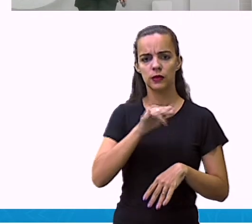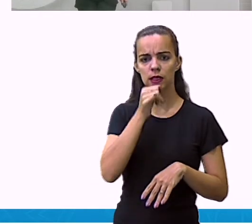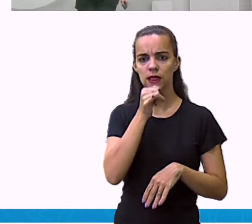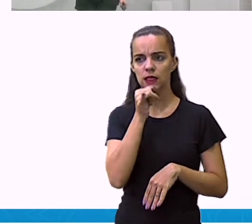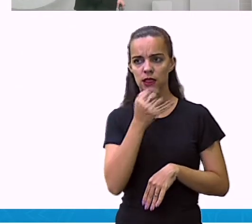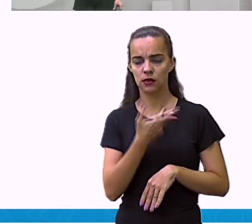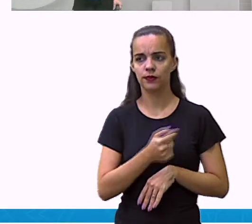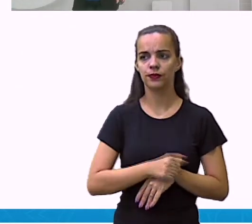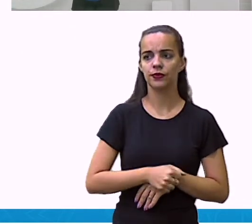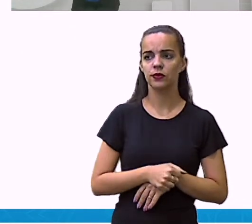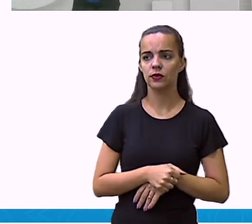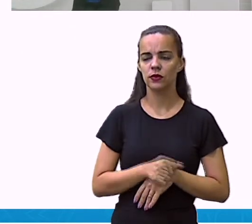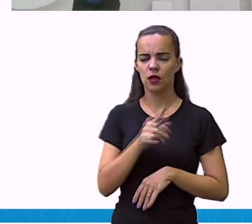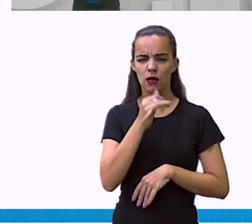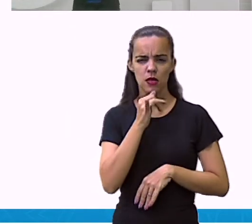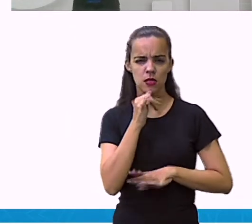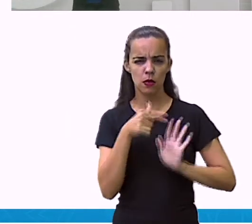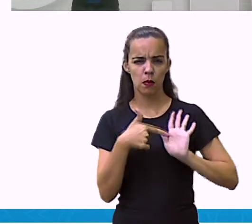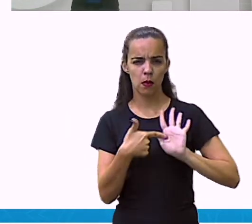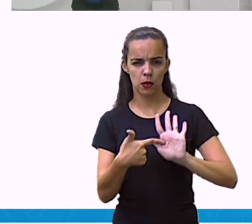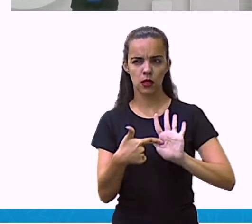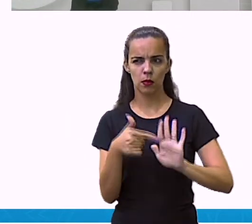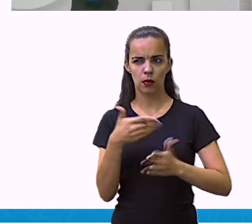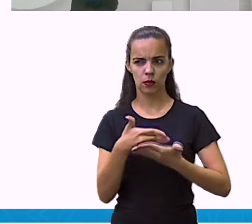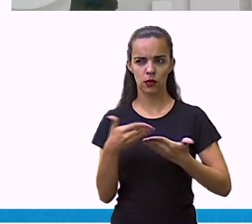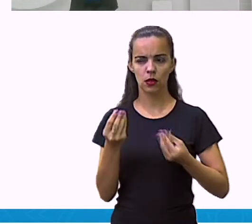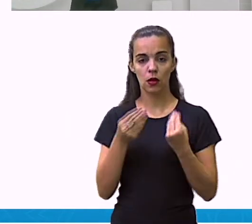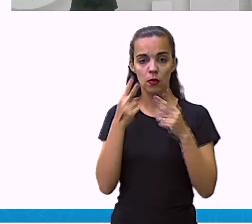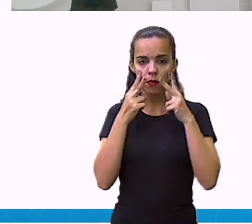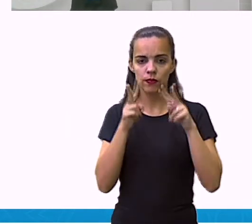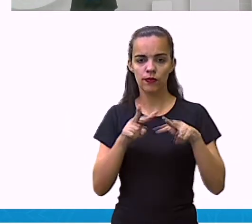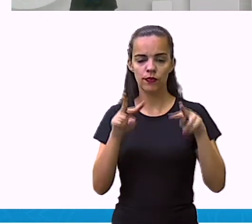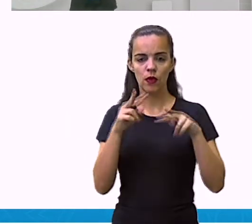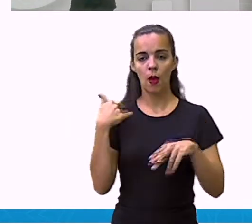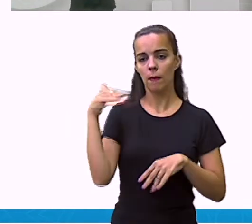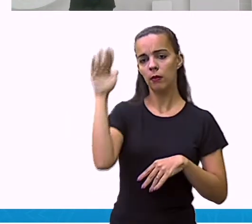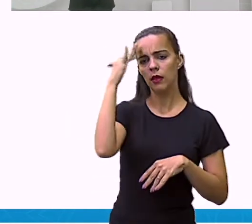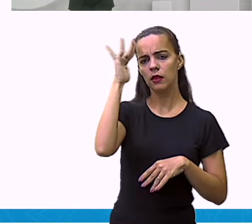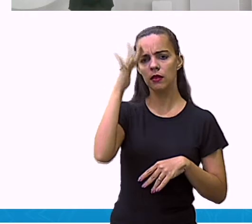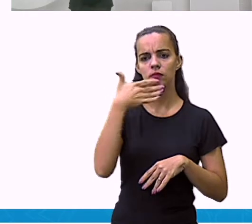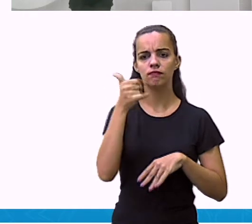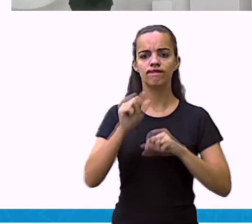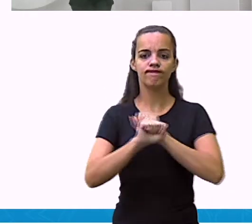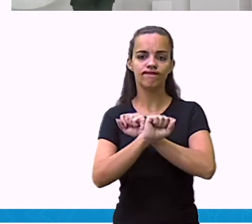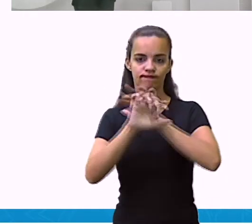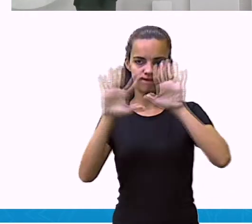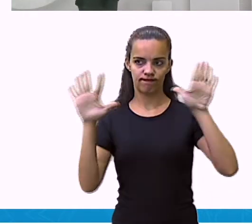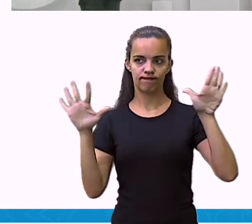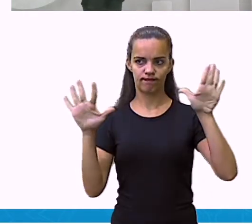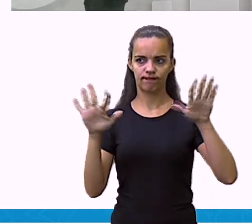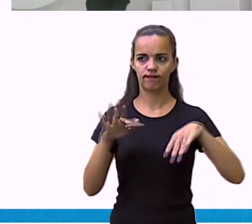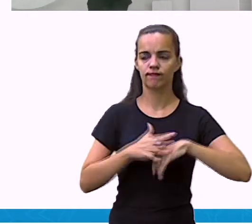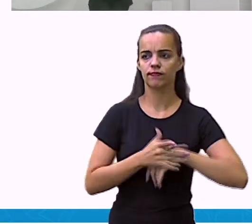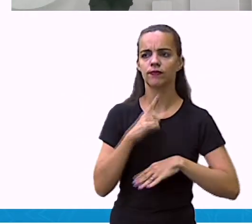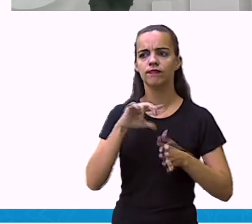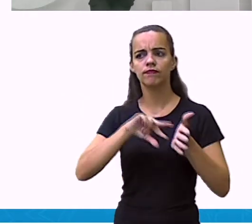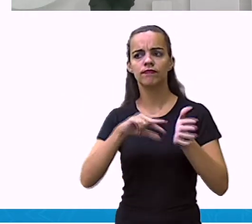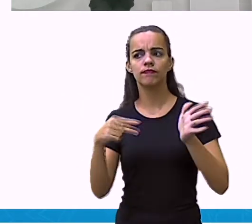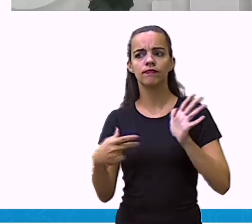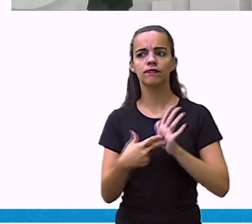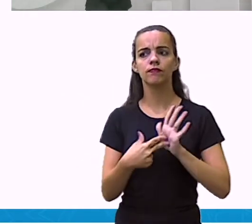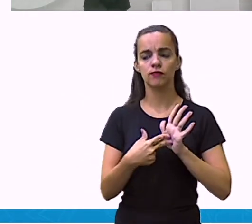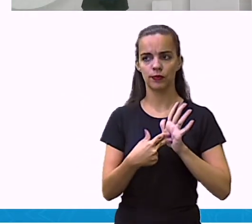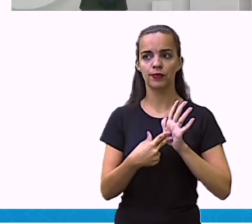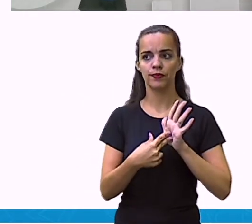decrescente. Aqui eu coloquei um exemplo para nós podermos fixar, então, o que é o crescente. O crescente significa que eu